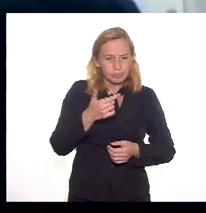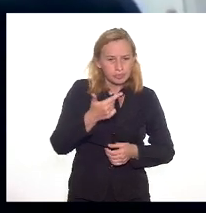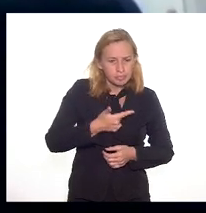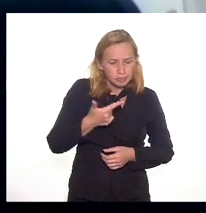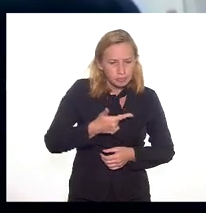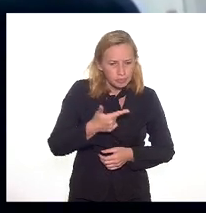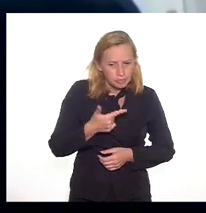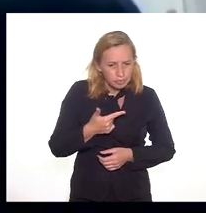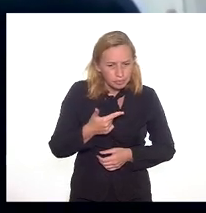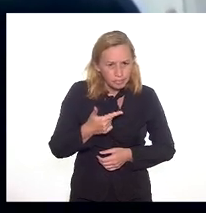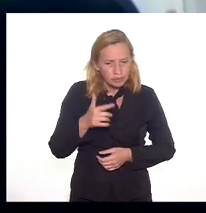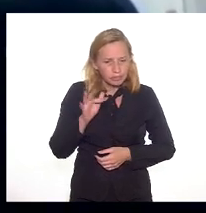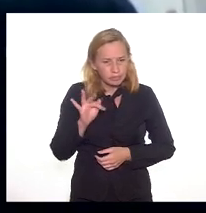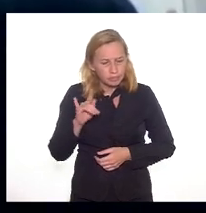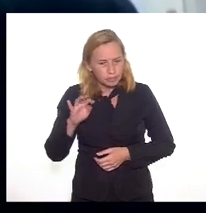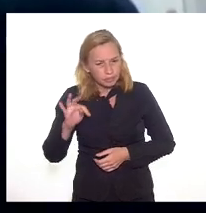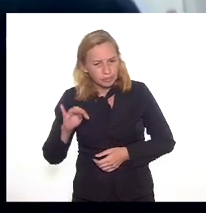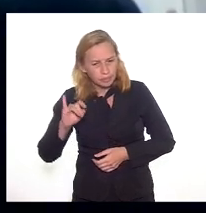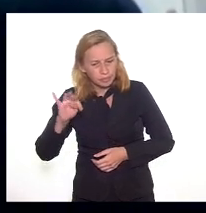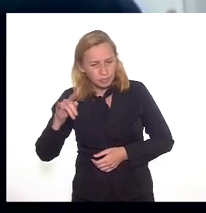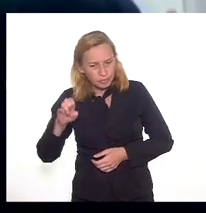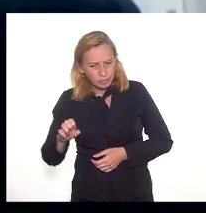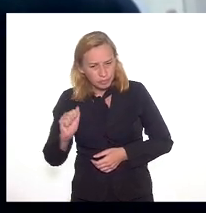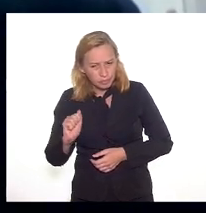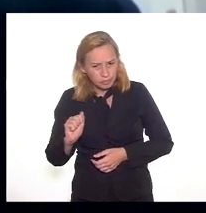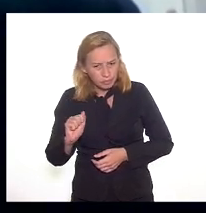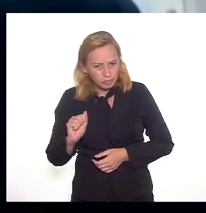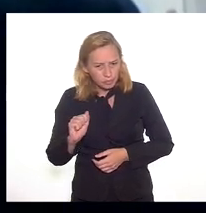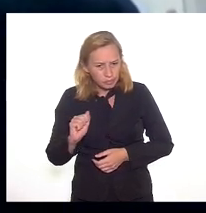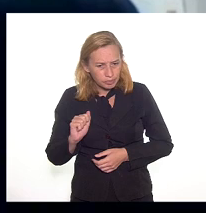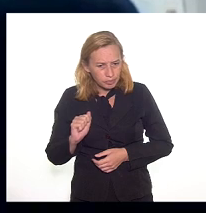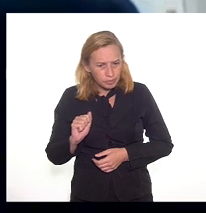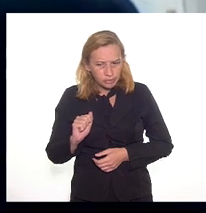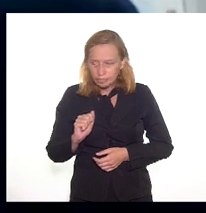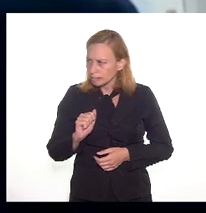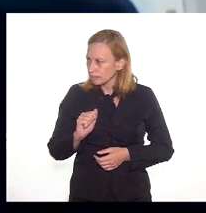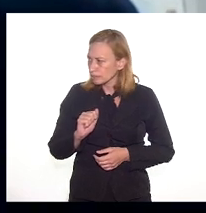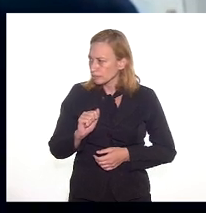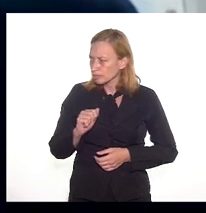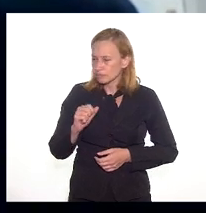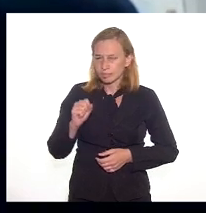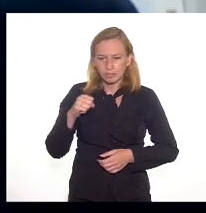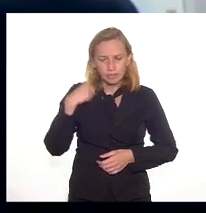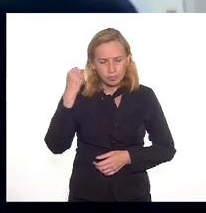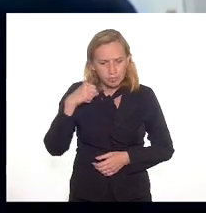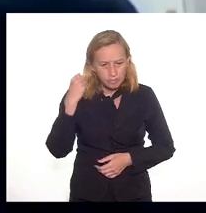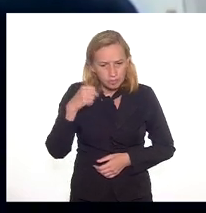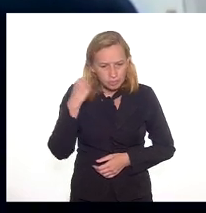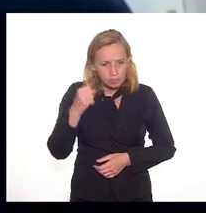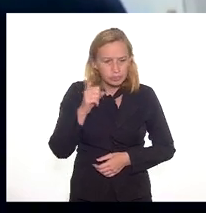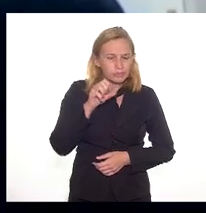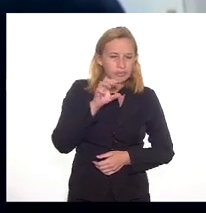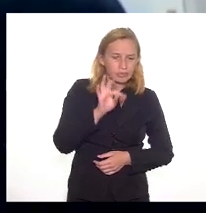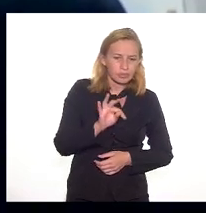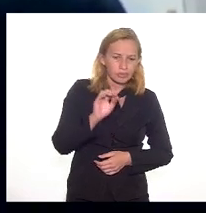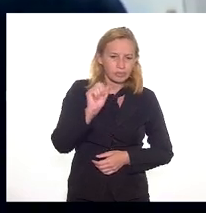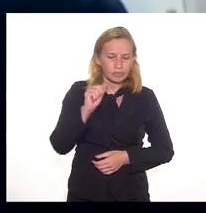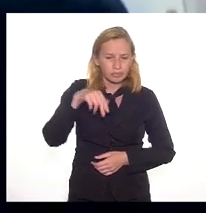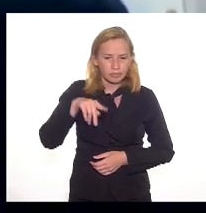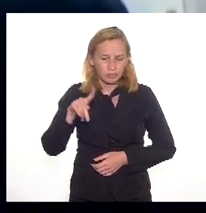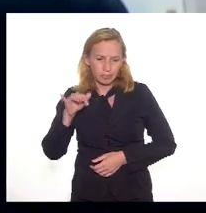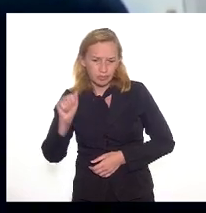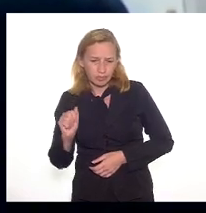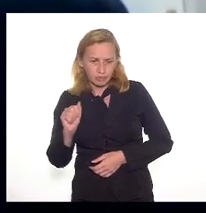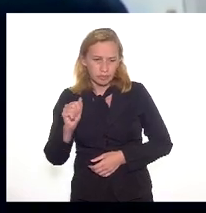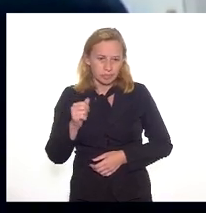o FPSO Sepetiba, para Búzios 6, o FPSO Almirante Tamandaré, para Mero